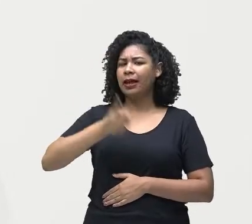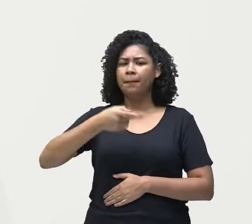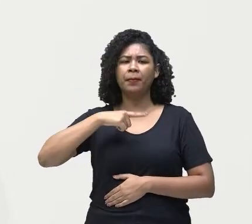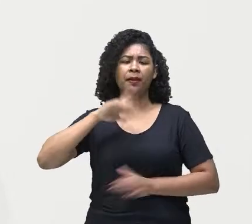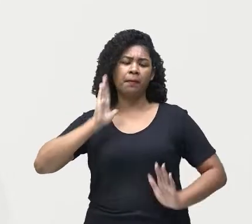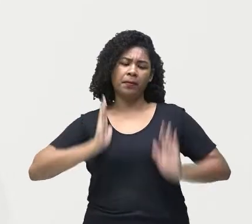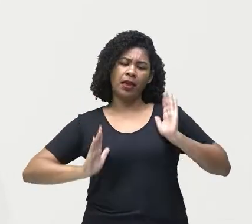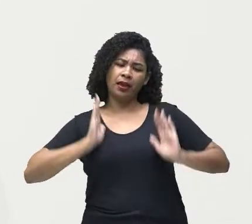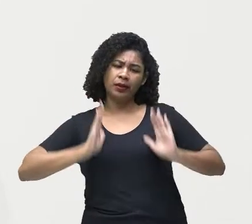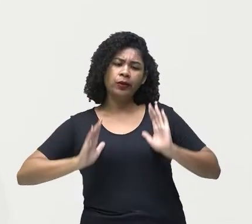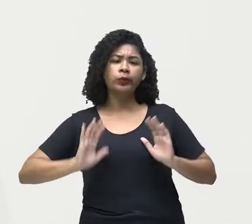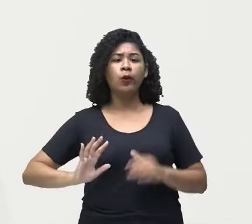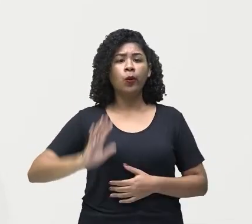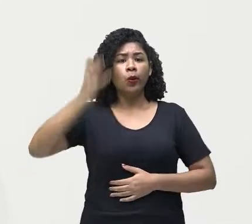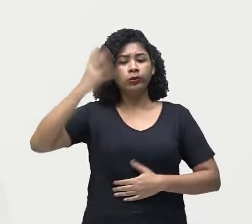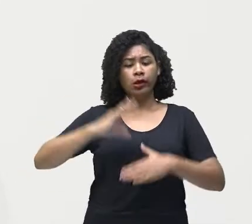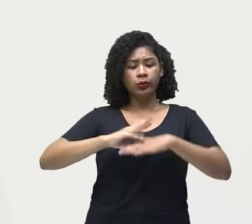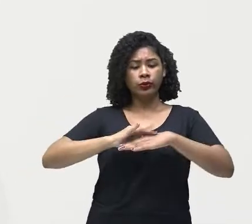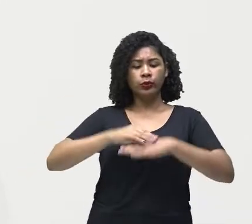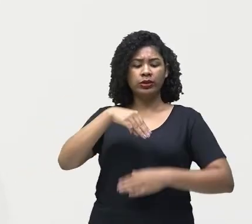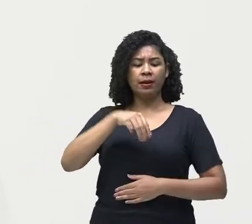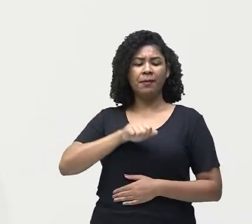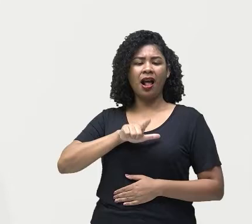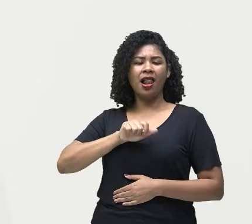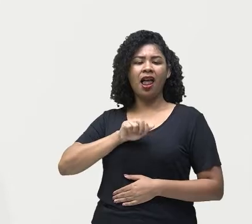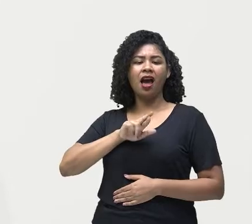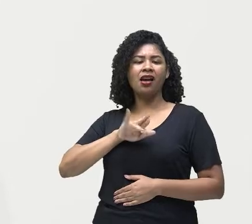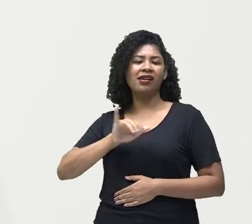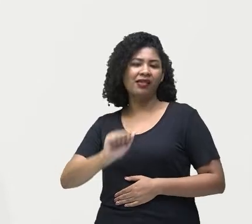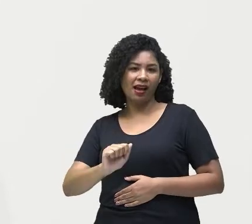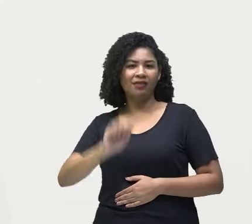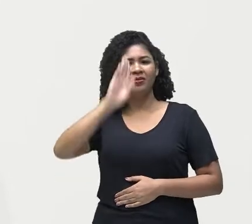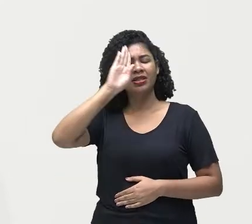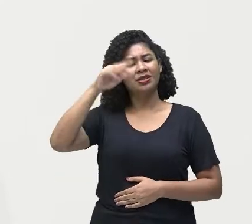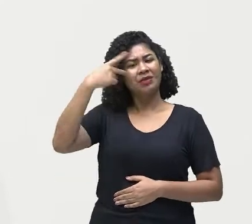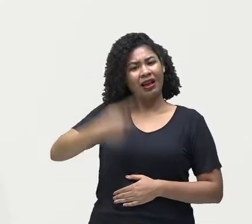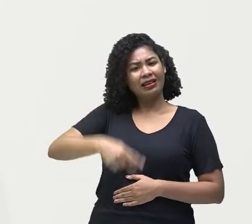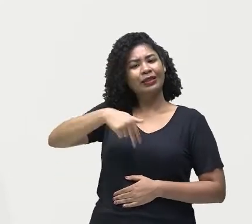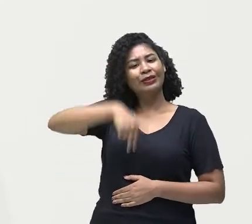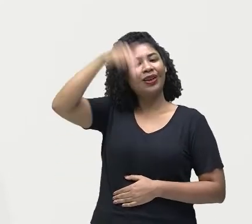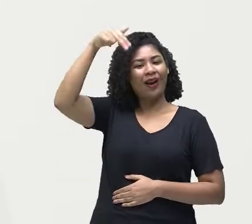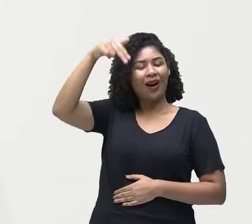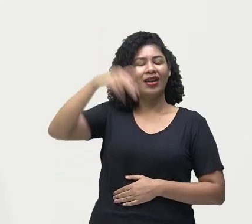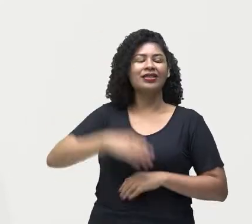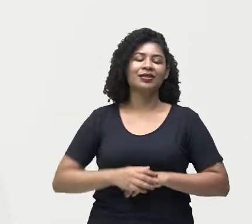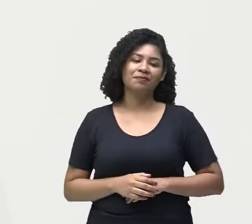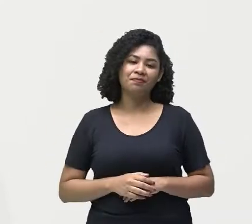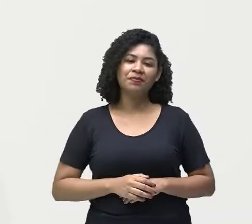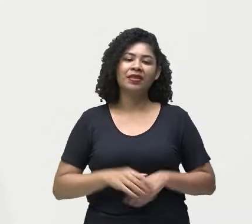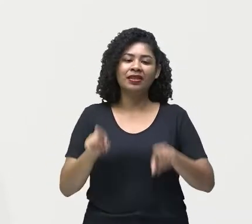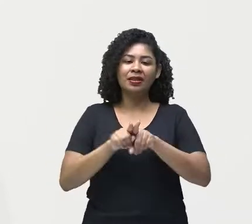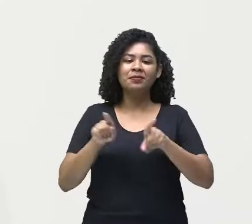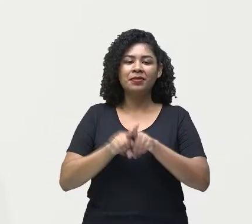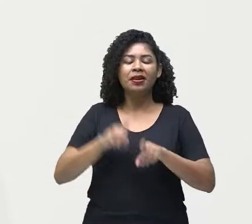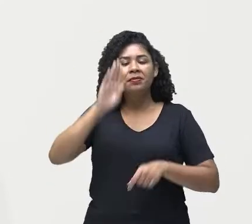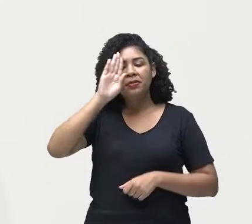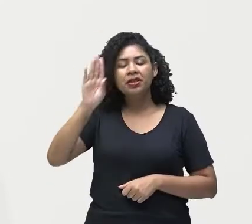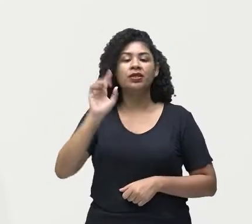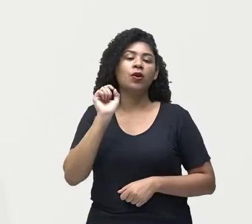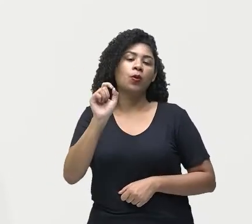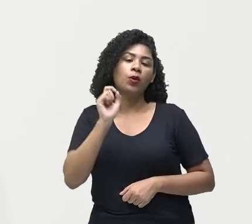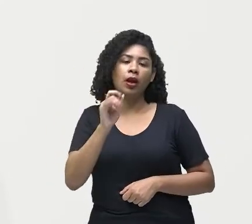da doença de malária, acomete principalmente a nossa região, principalmente, né, nos casos